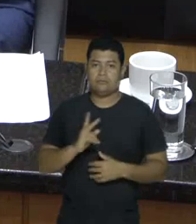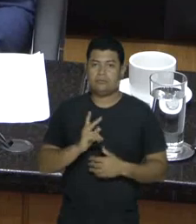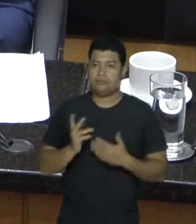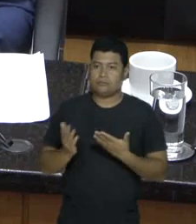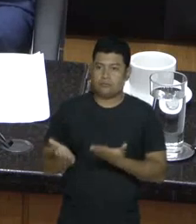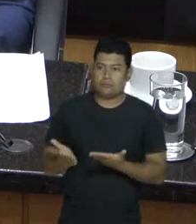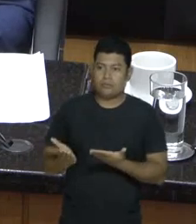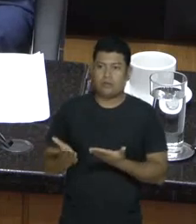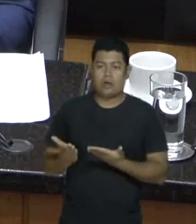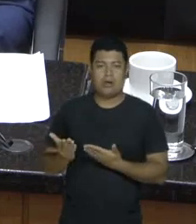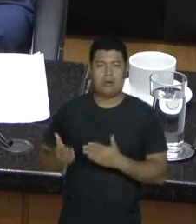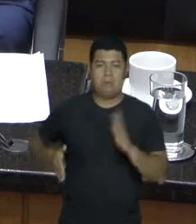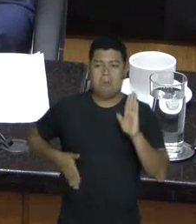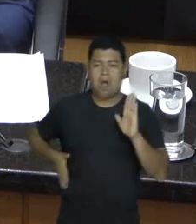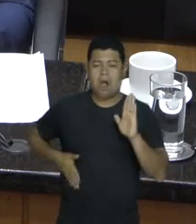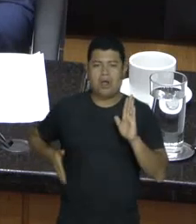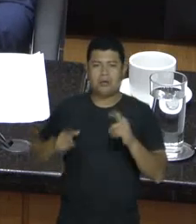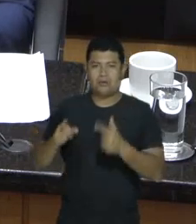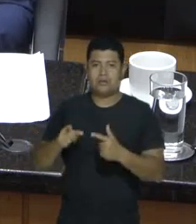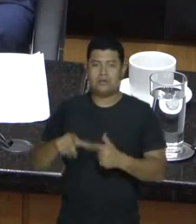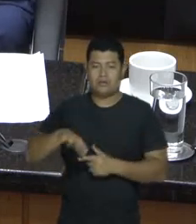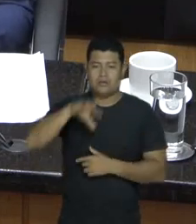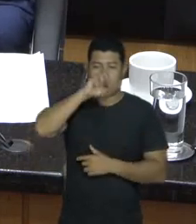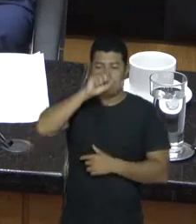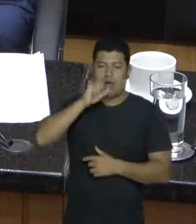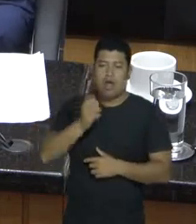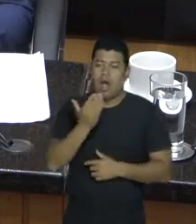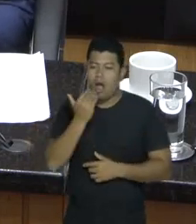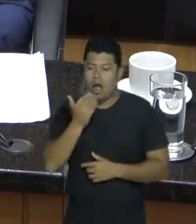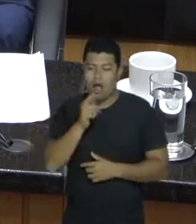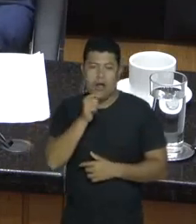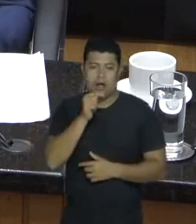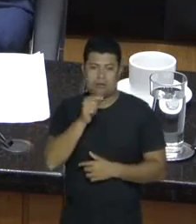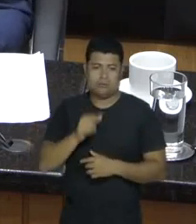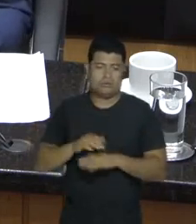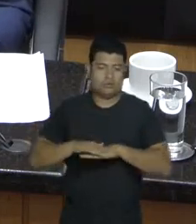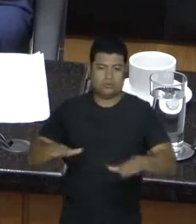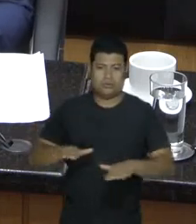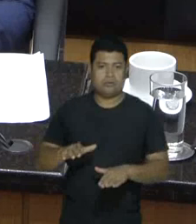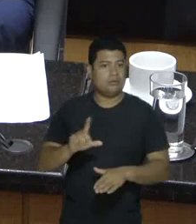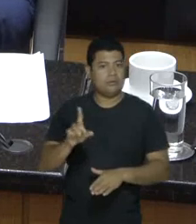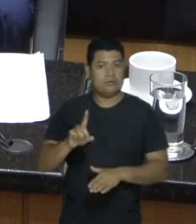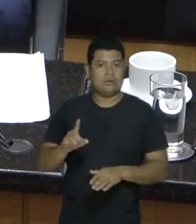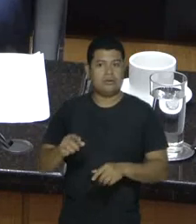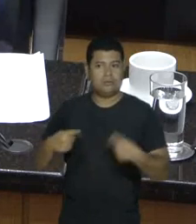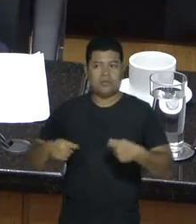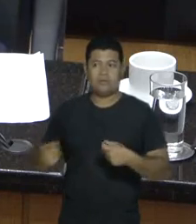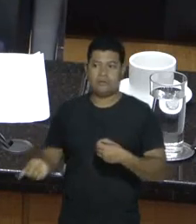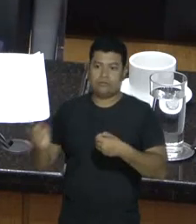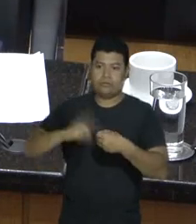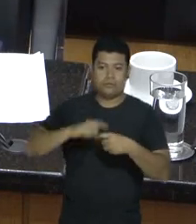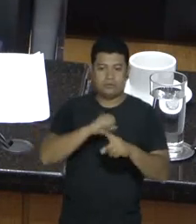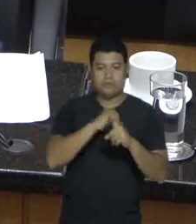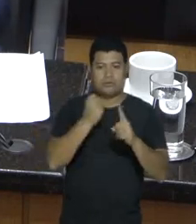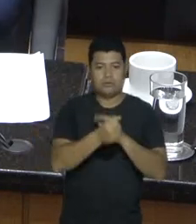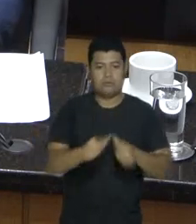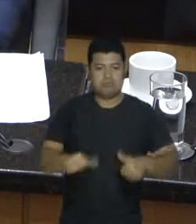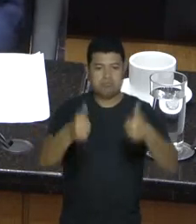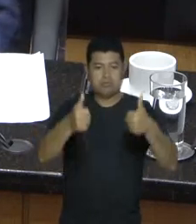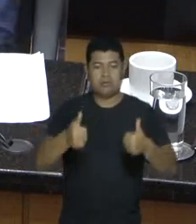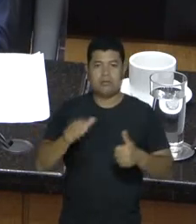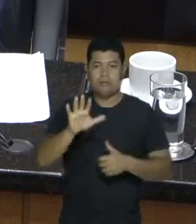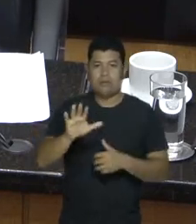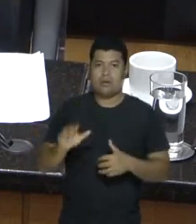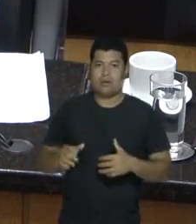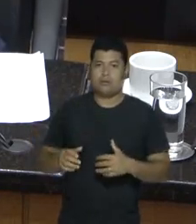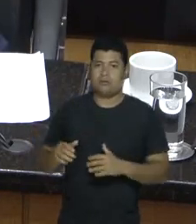forma nenhuma. Ele tem que voltar reabilitado para a sociedade. Porém, criar-se um programa para retirar ele